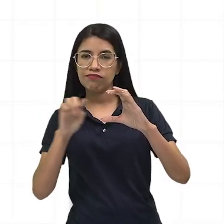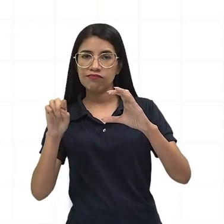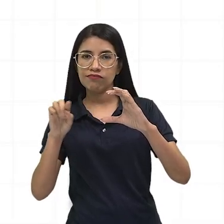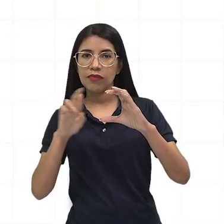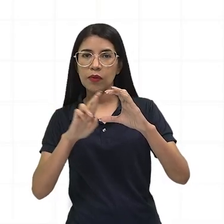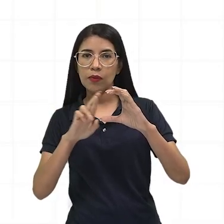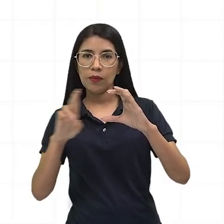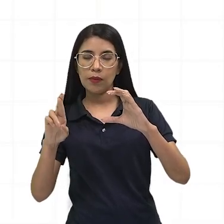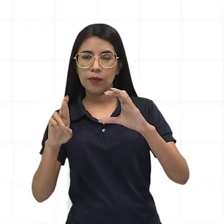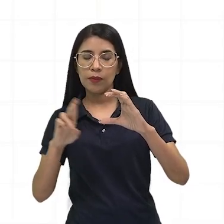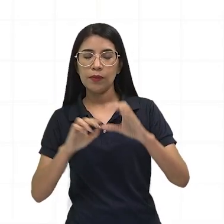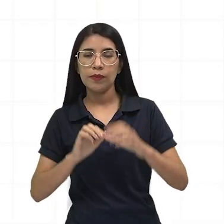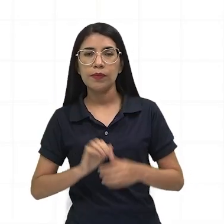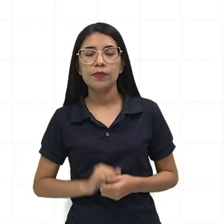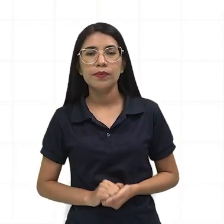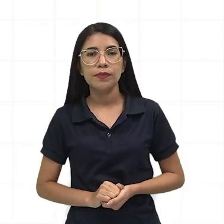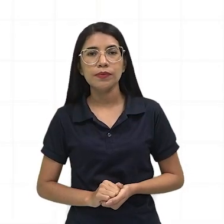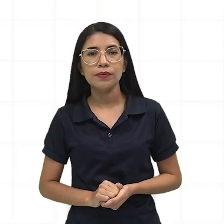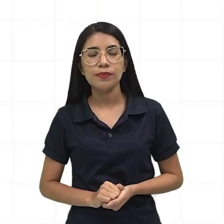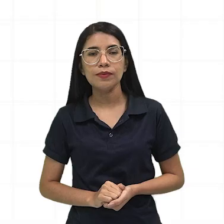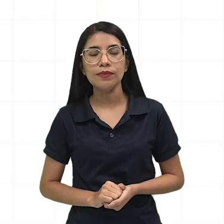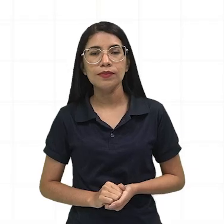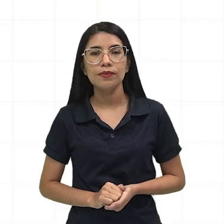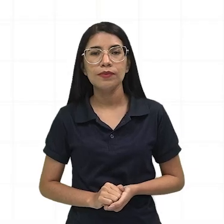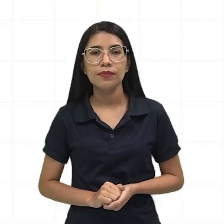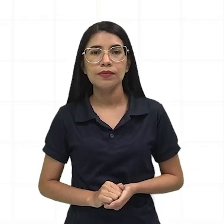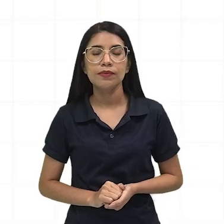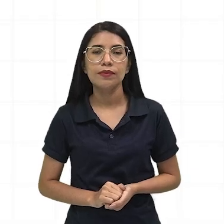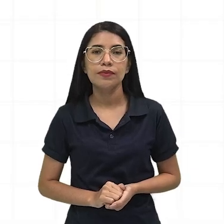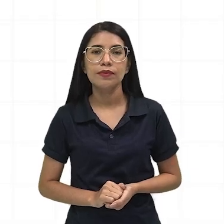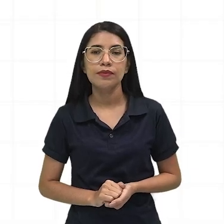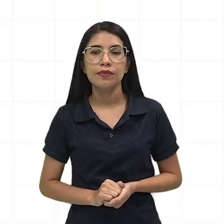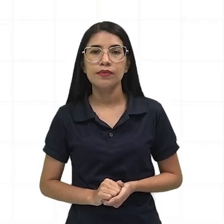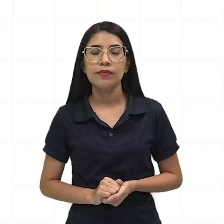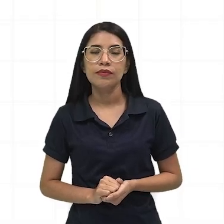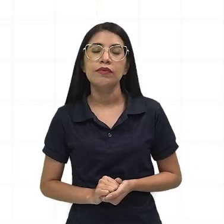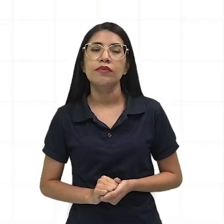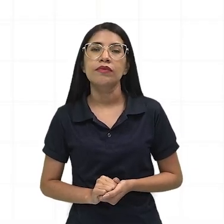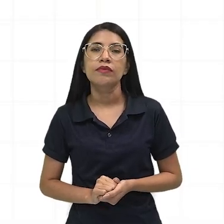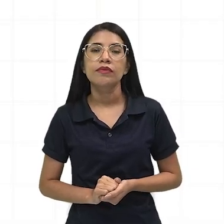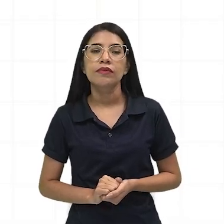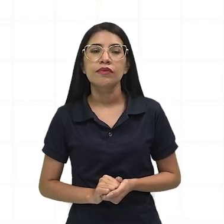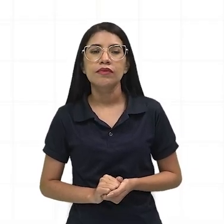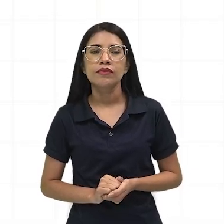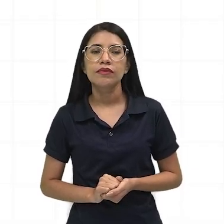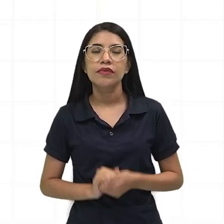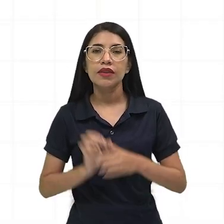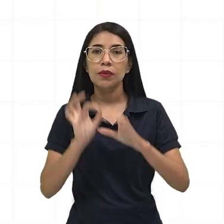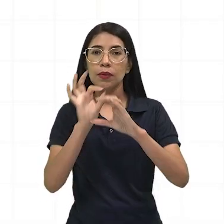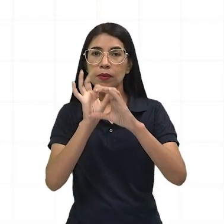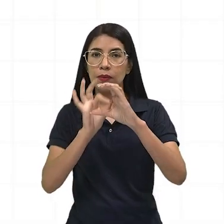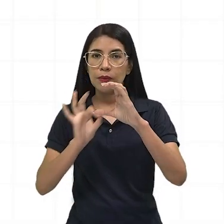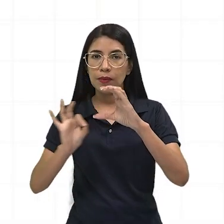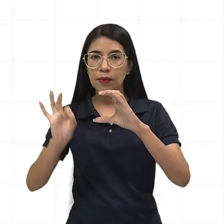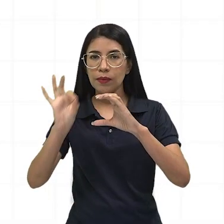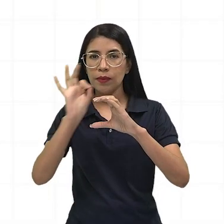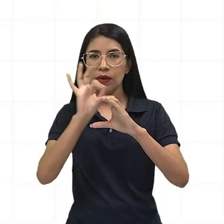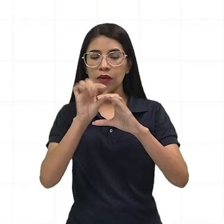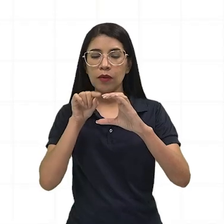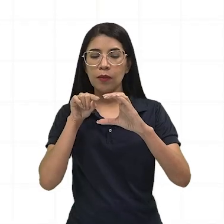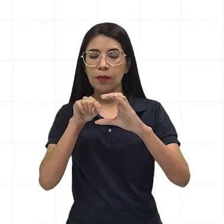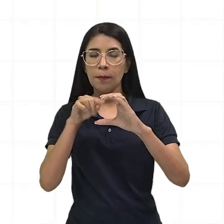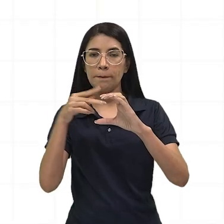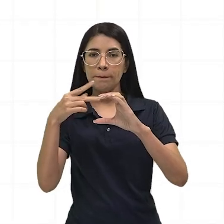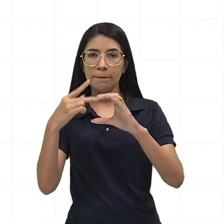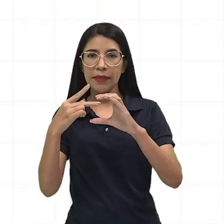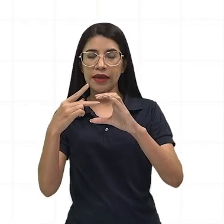que é o raio. Então, o círculo de centro P e raio R são um